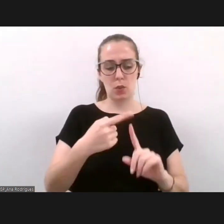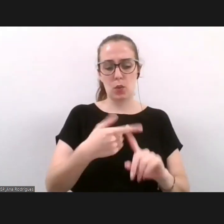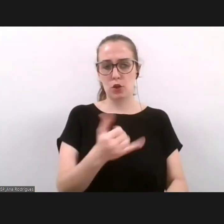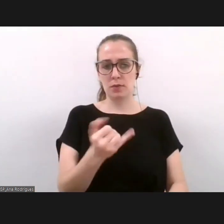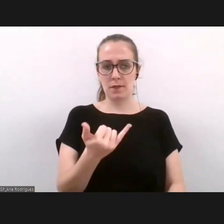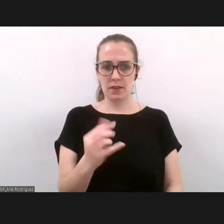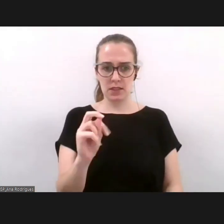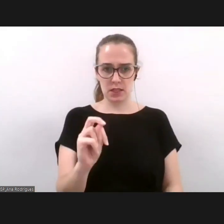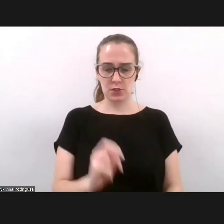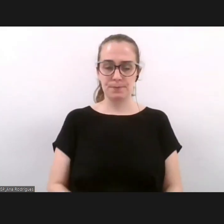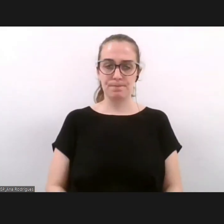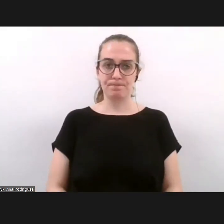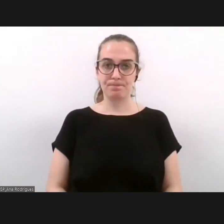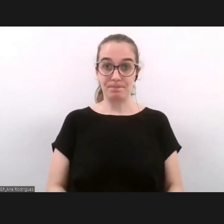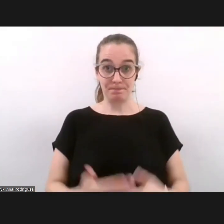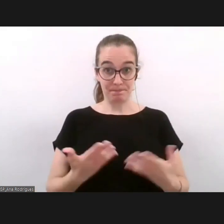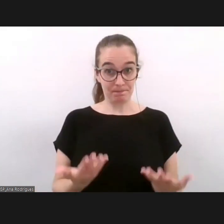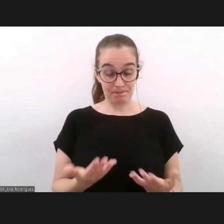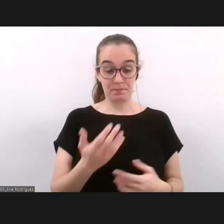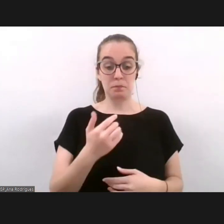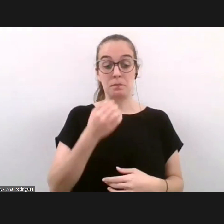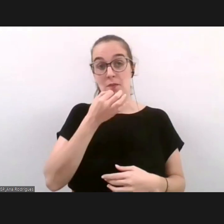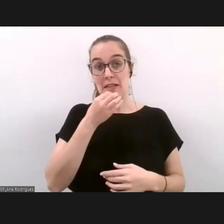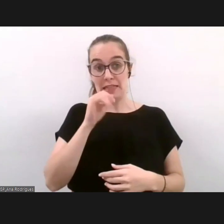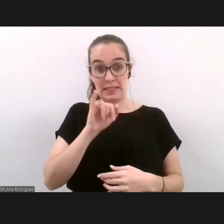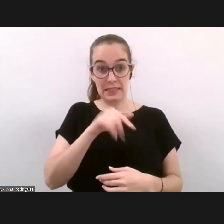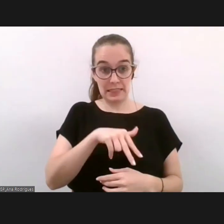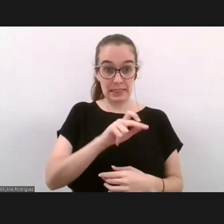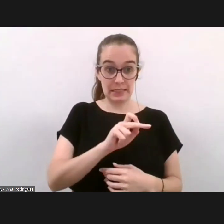2023. Fazendo a ponte com o INA e com